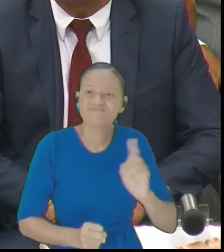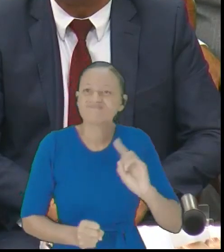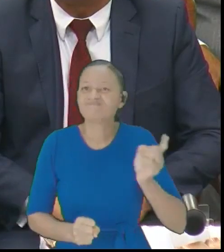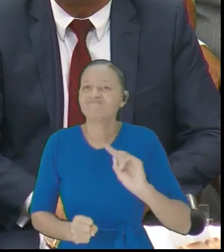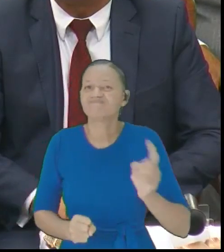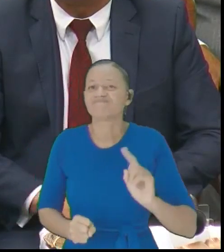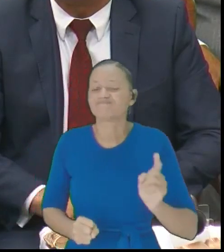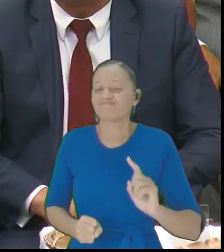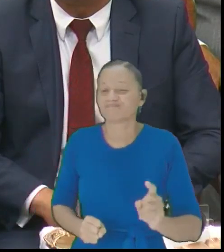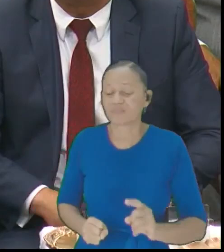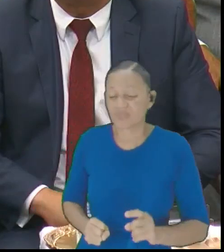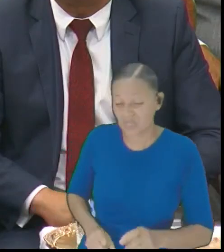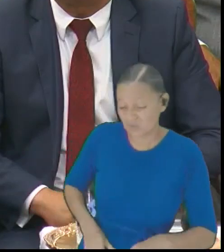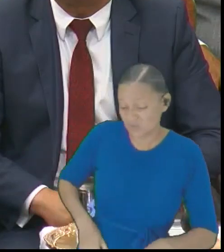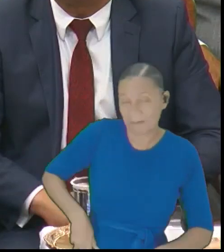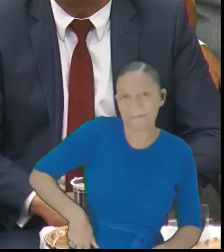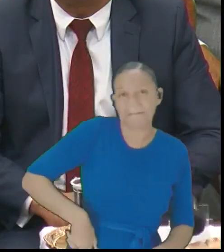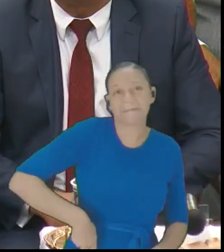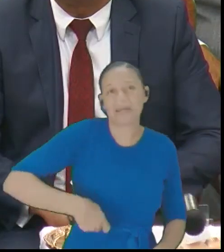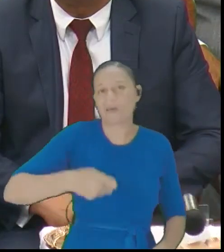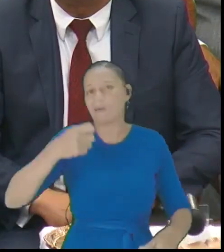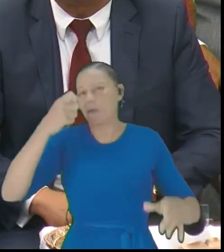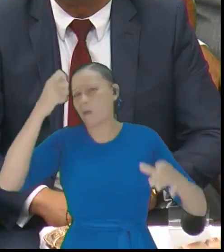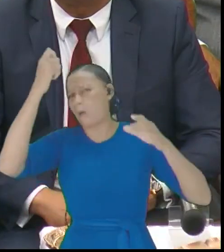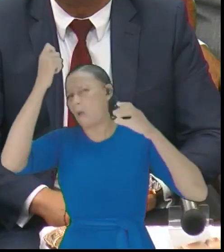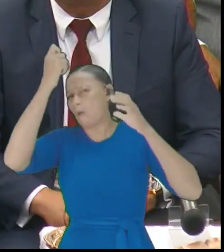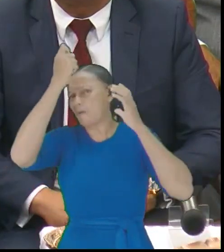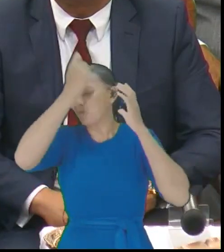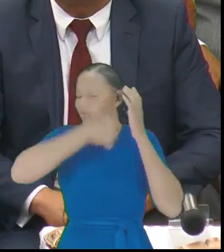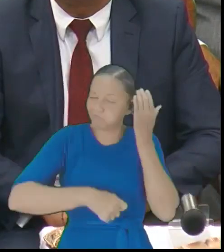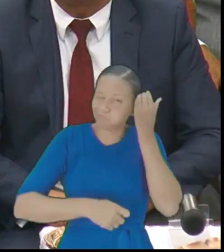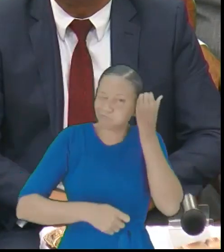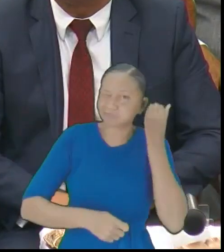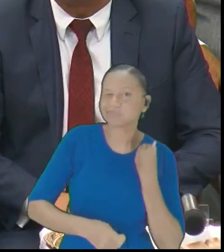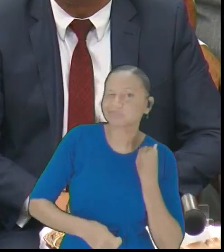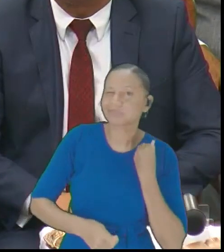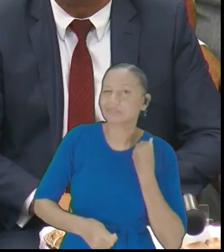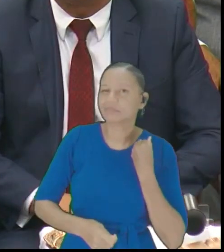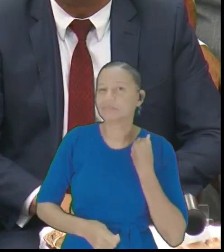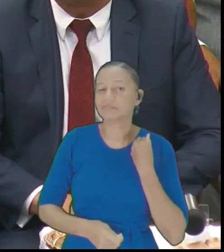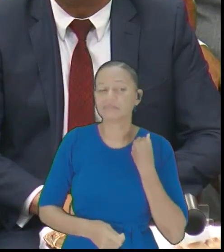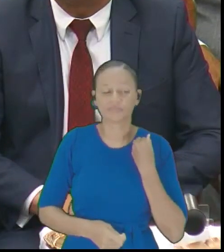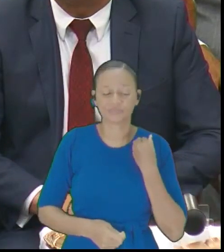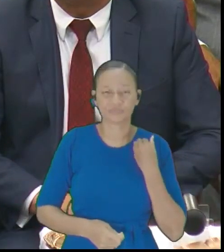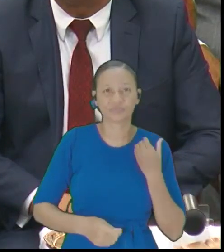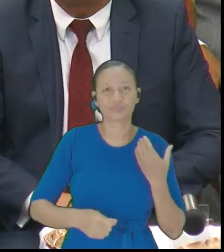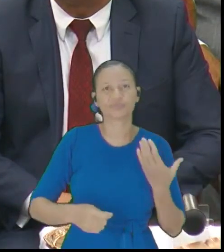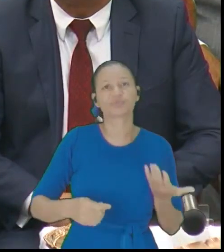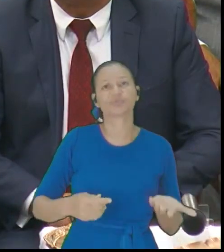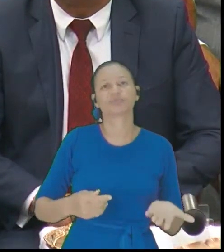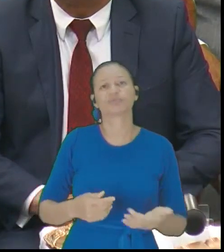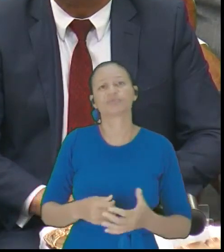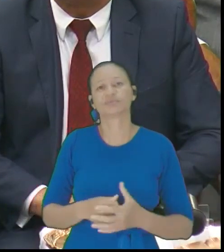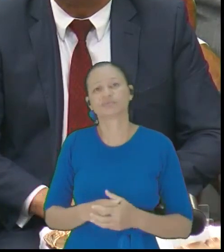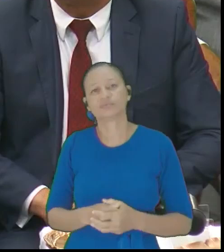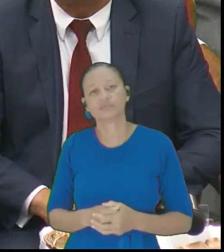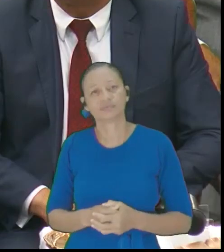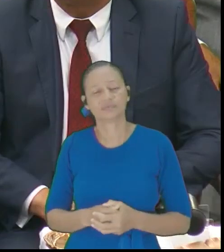Pegou a espada, pegou a orelha do menino e ficou esfregando até arrancar a orelha. Foi isso?